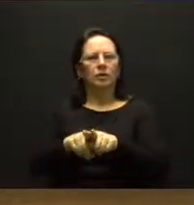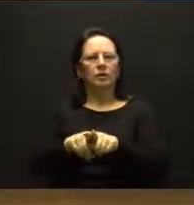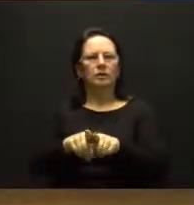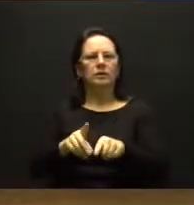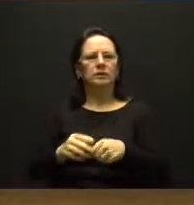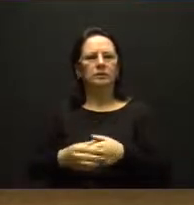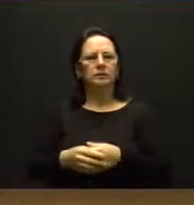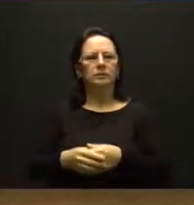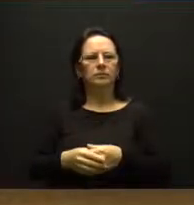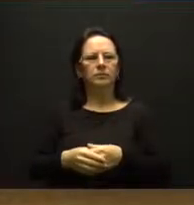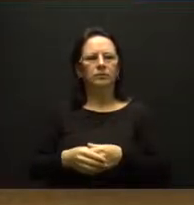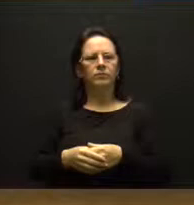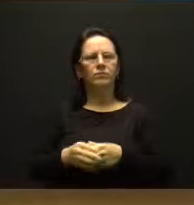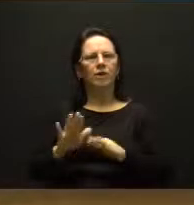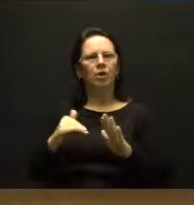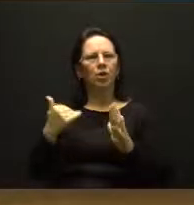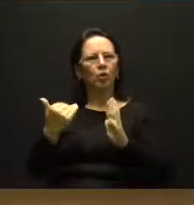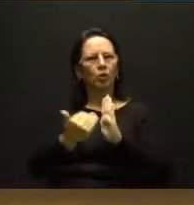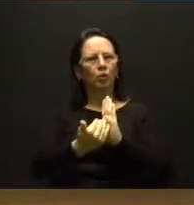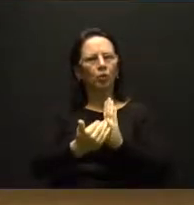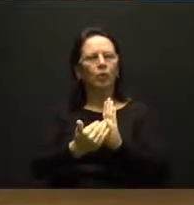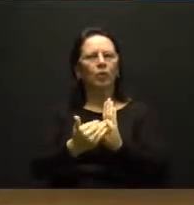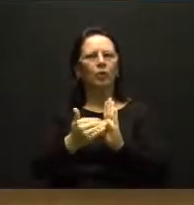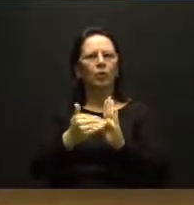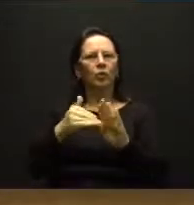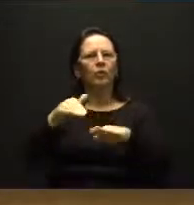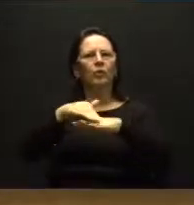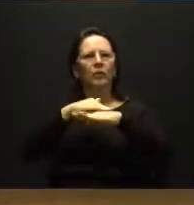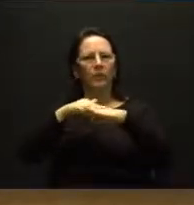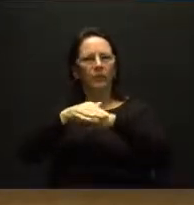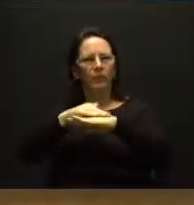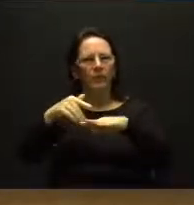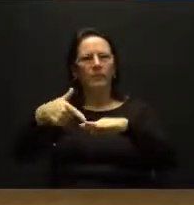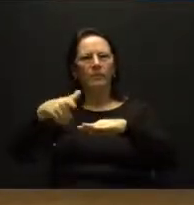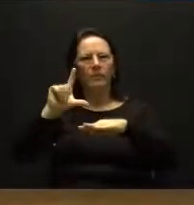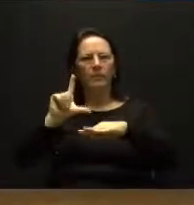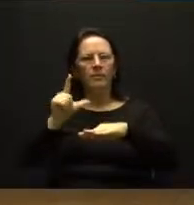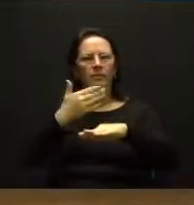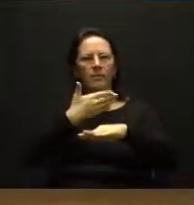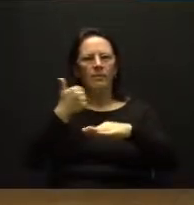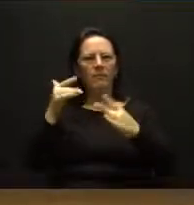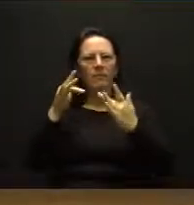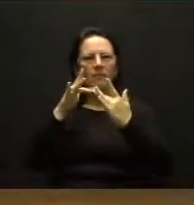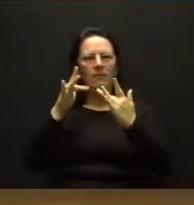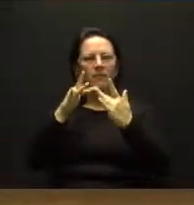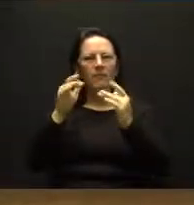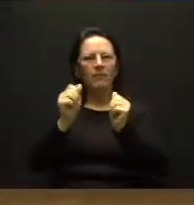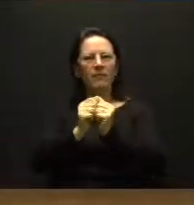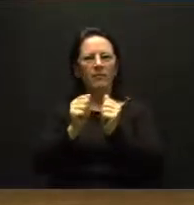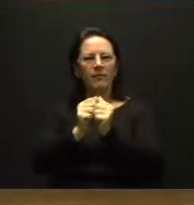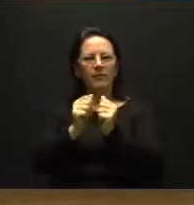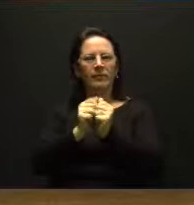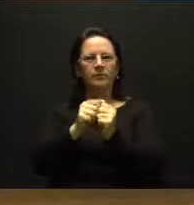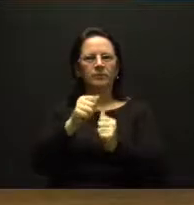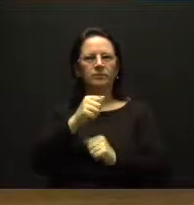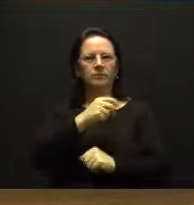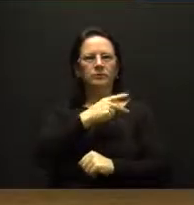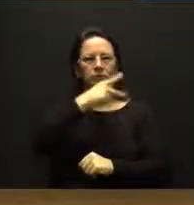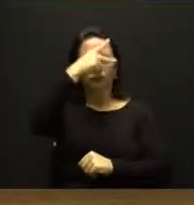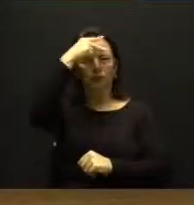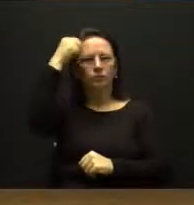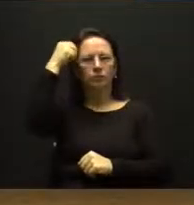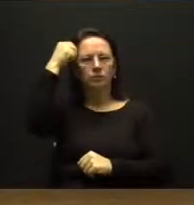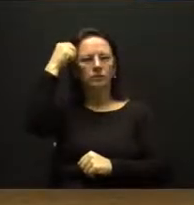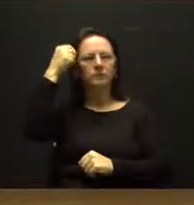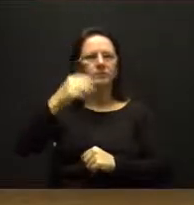aqui de é tudo que é tratado que o tratado não é caro presidente e nós tínhamos um acordo com o nosso o nosso prefeito justamente